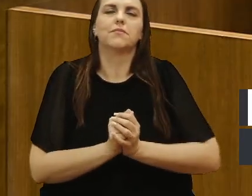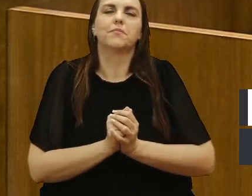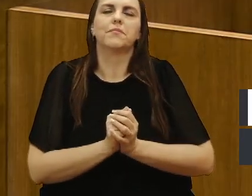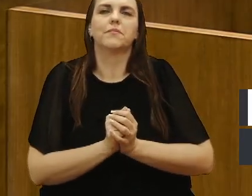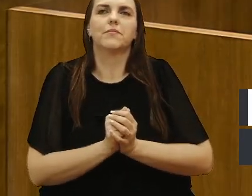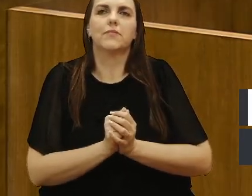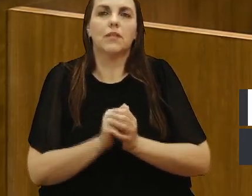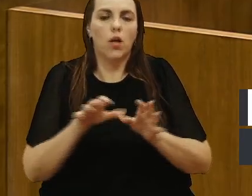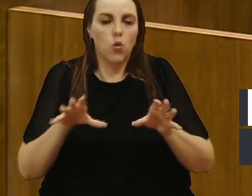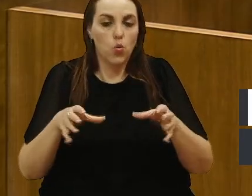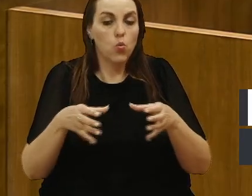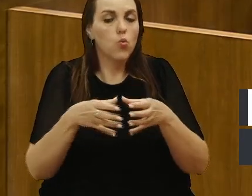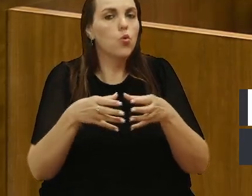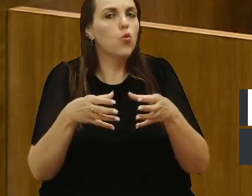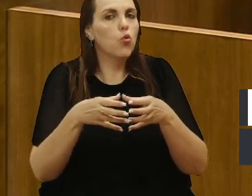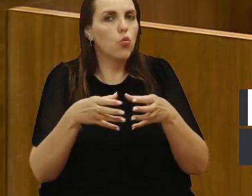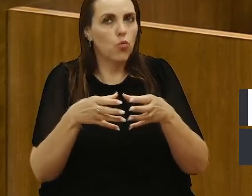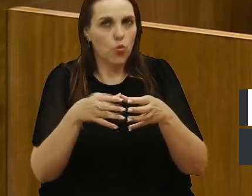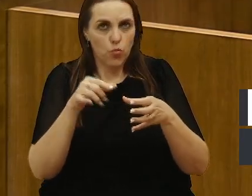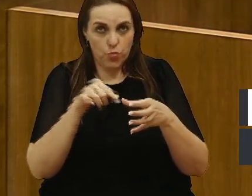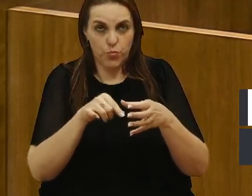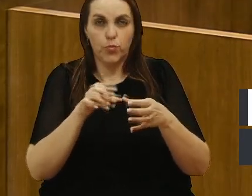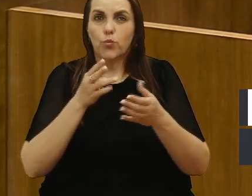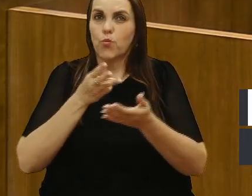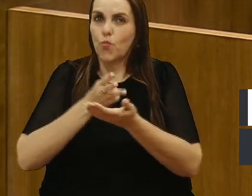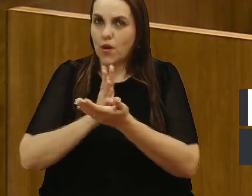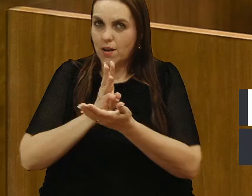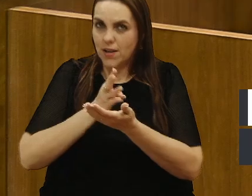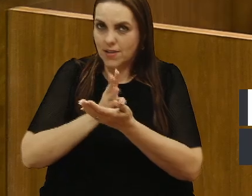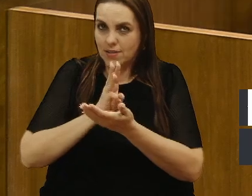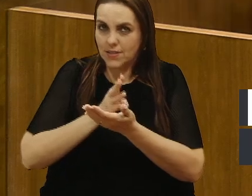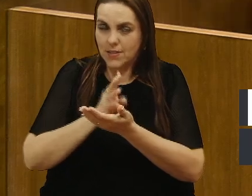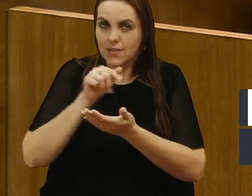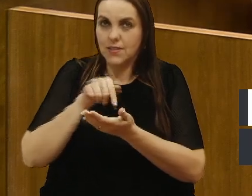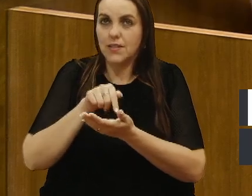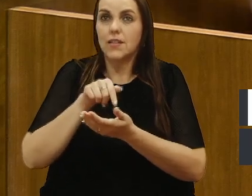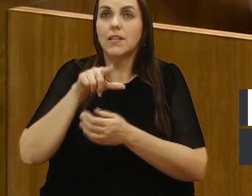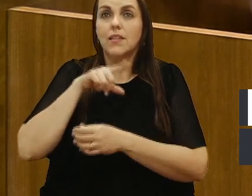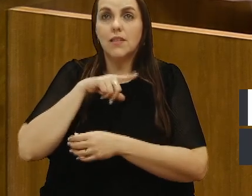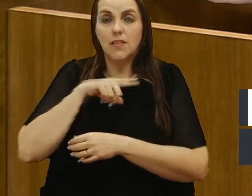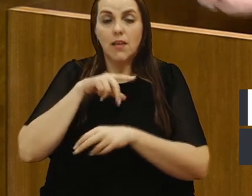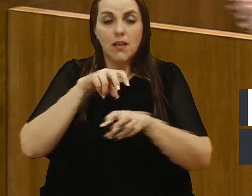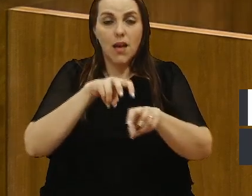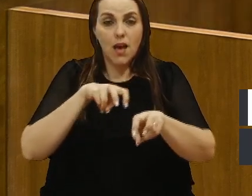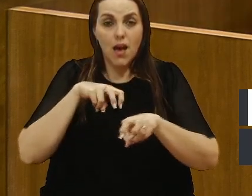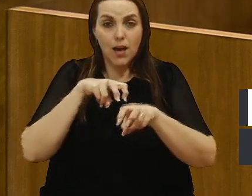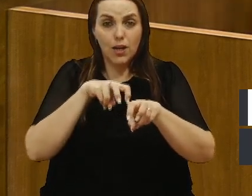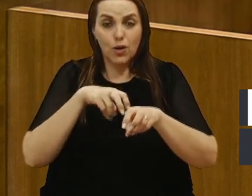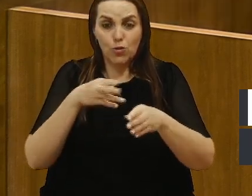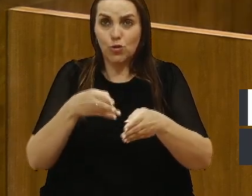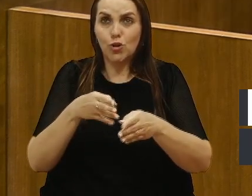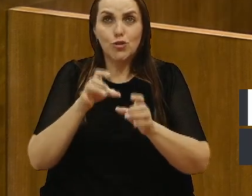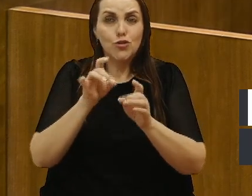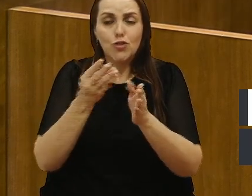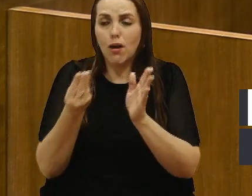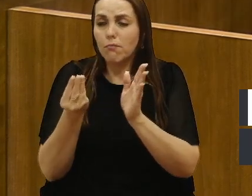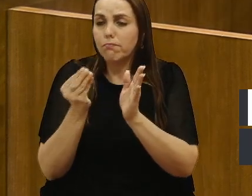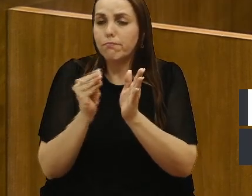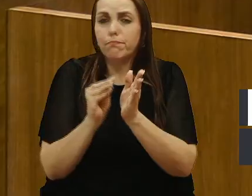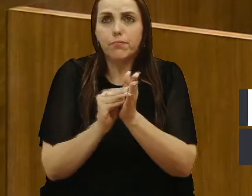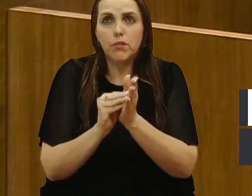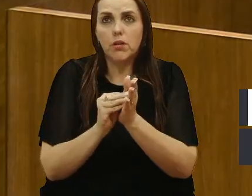um grupo de WhatsApp com os agricultores. Era só ter colocado